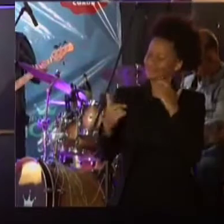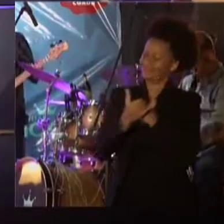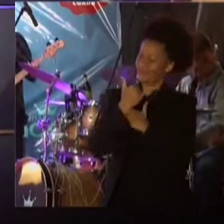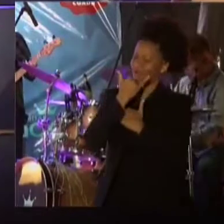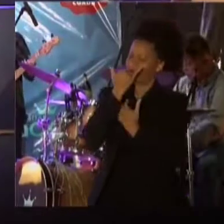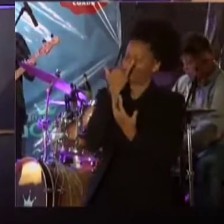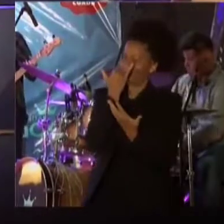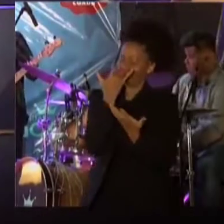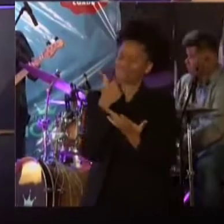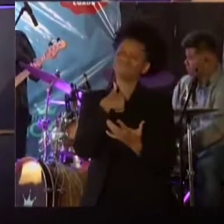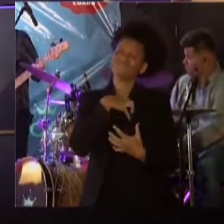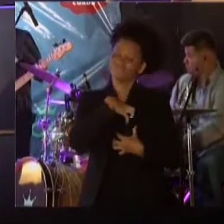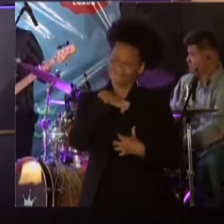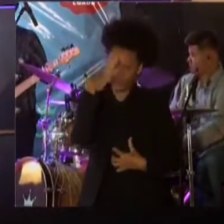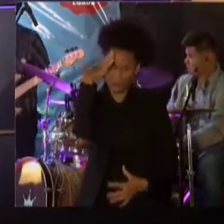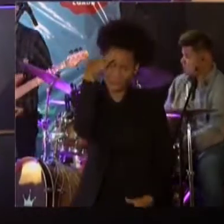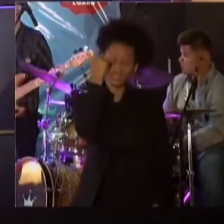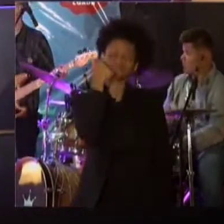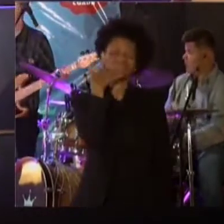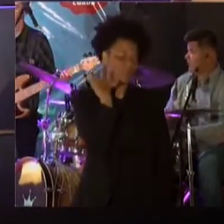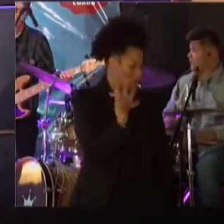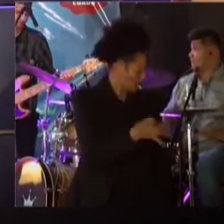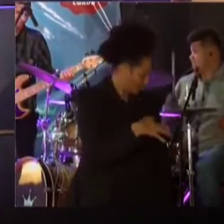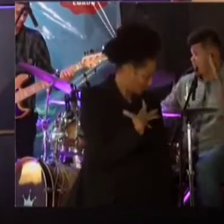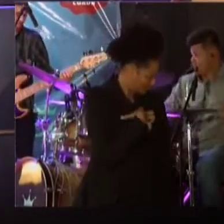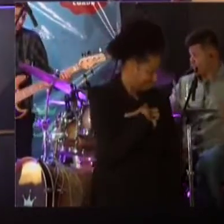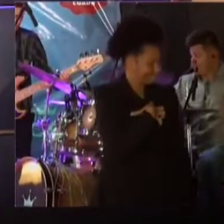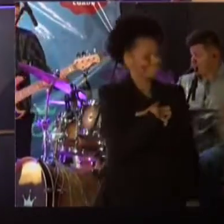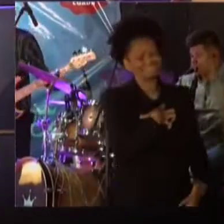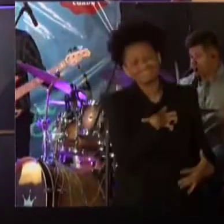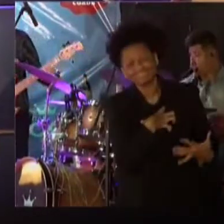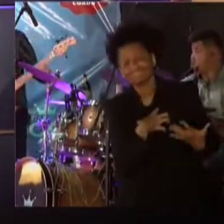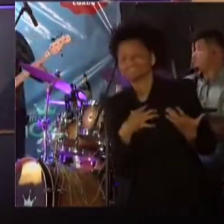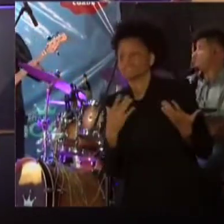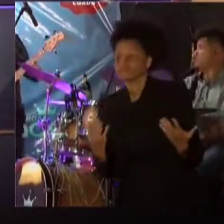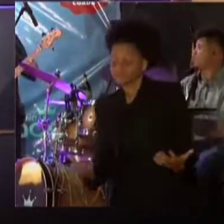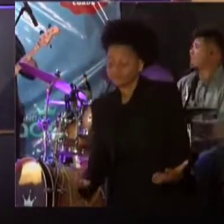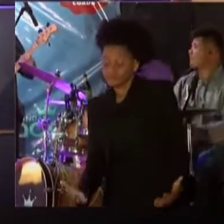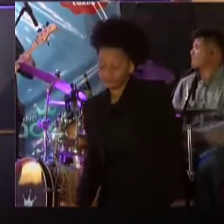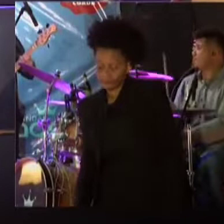planejou. Eu sei que dói, eu sei que dói.